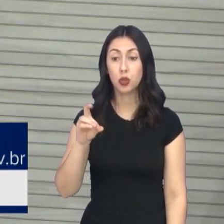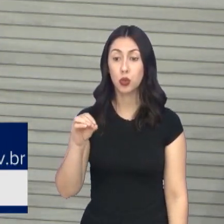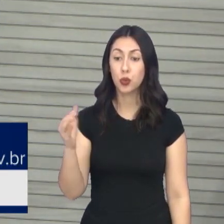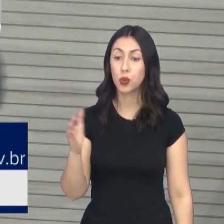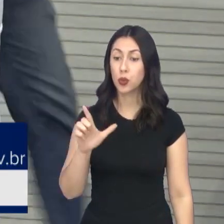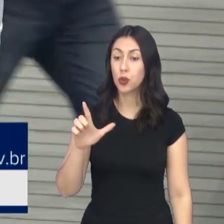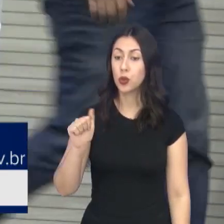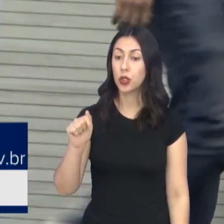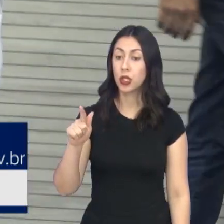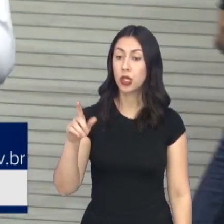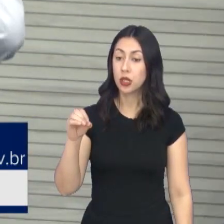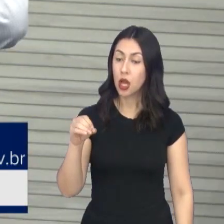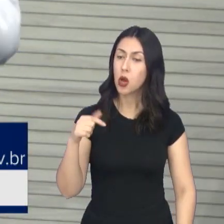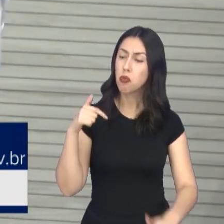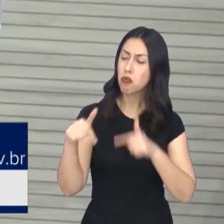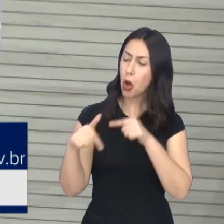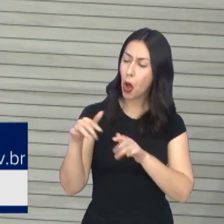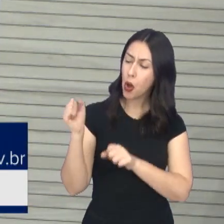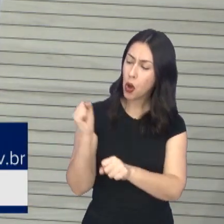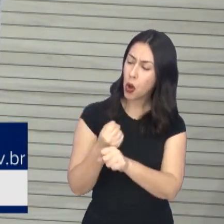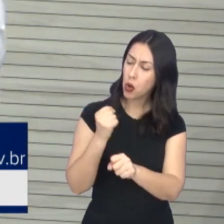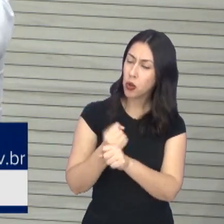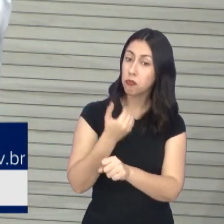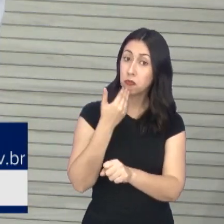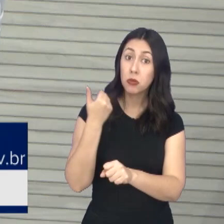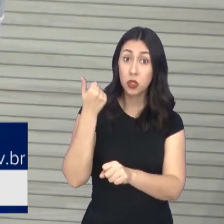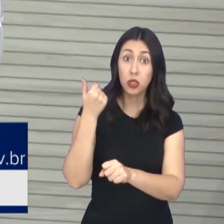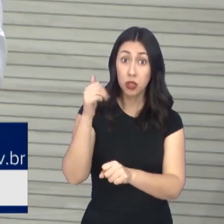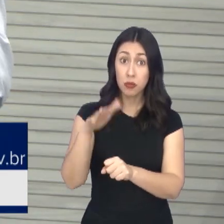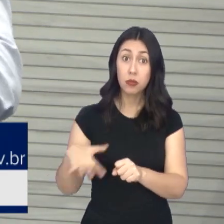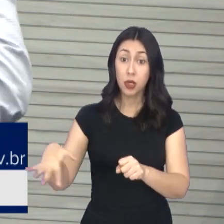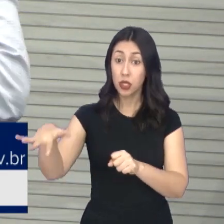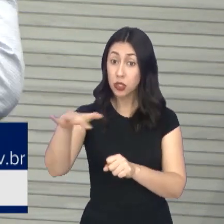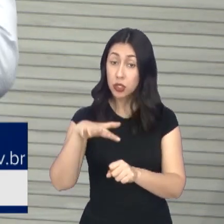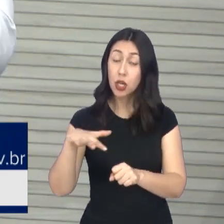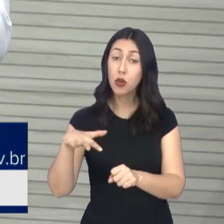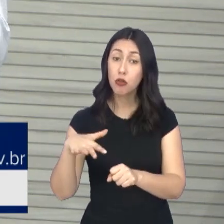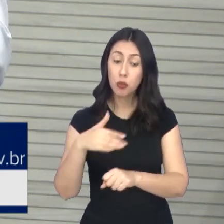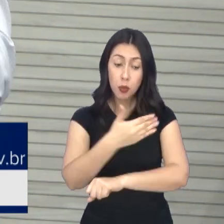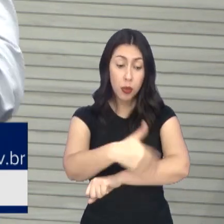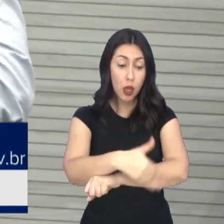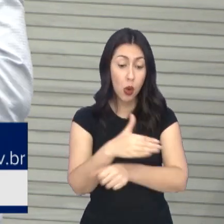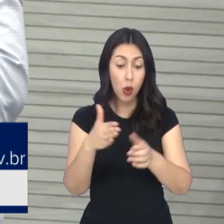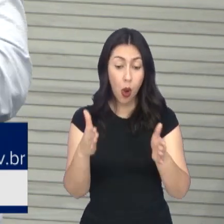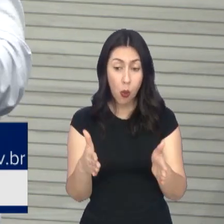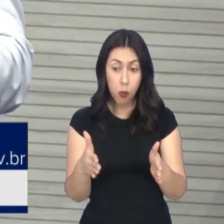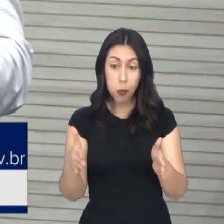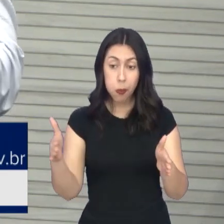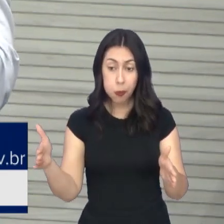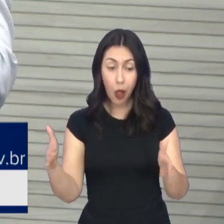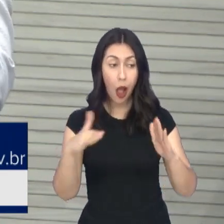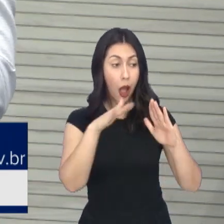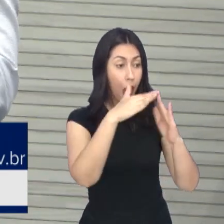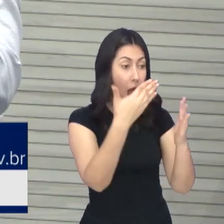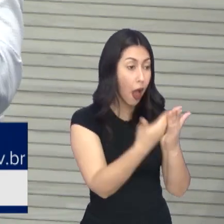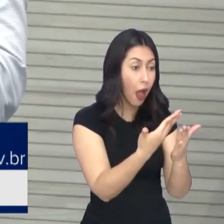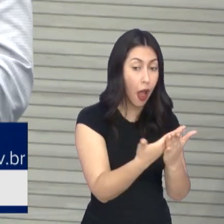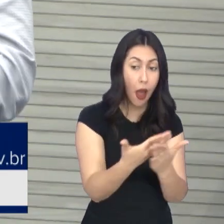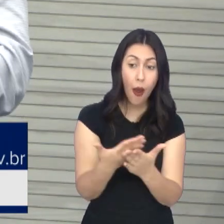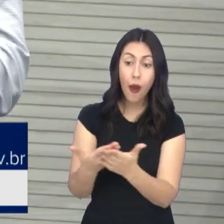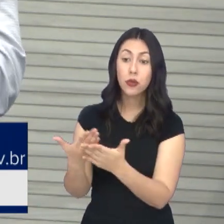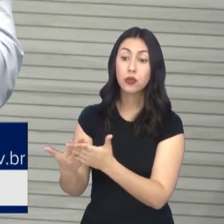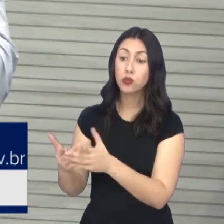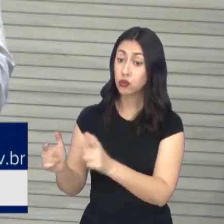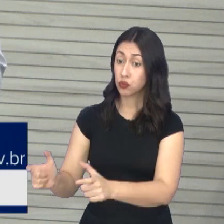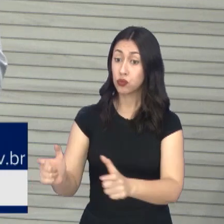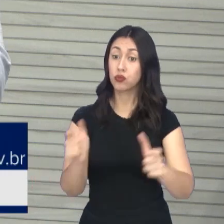o desenvolvimento, construindo uma melhoria para aquela região. João Dolfo Castelo duplicada, várias escolas, ou seja, por toda a cidade, José